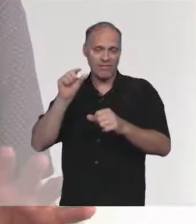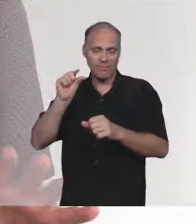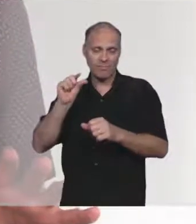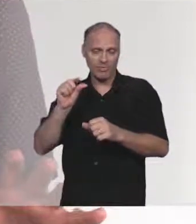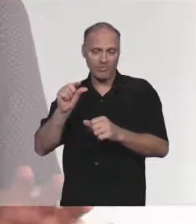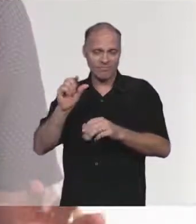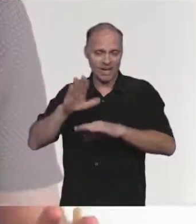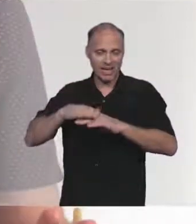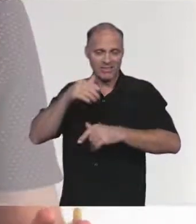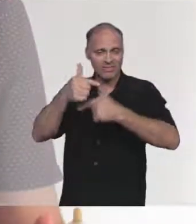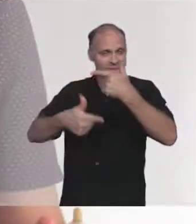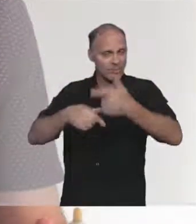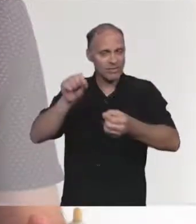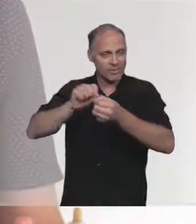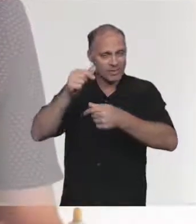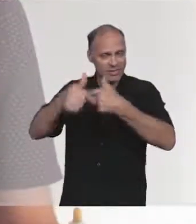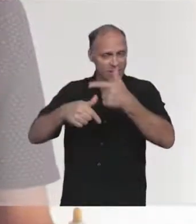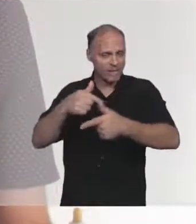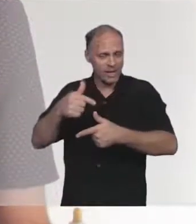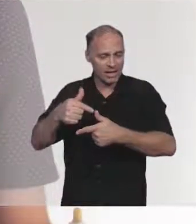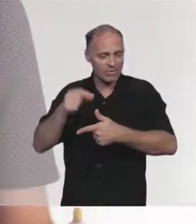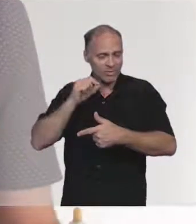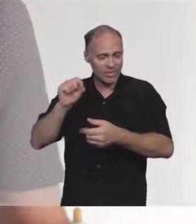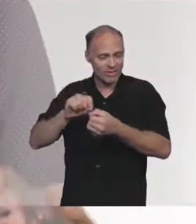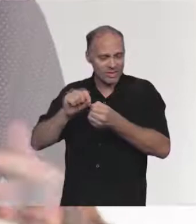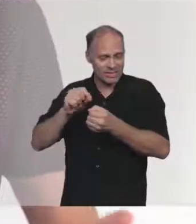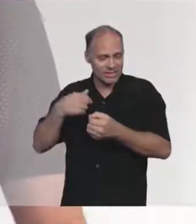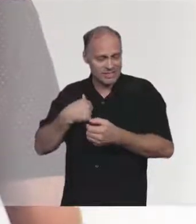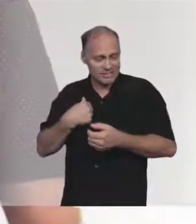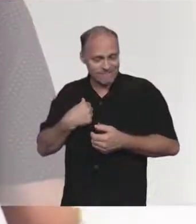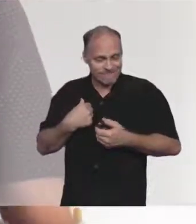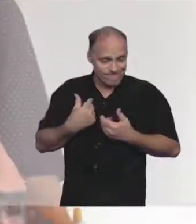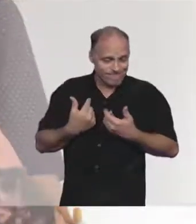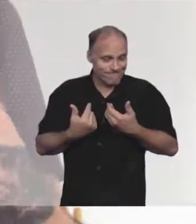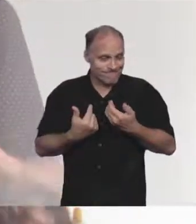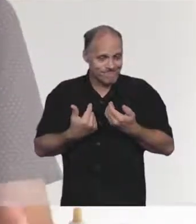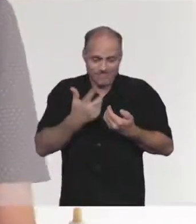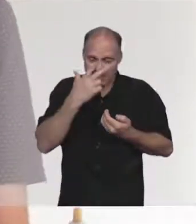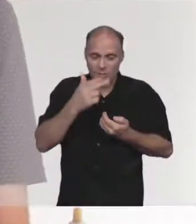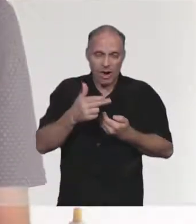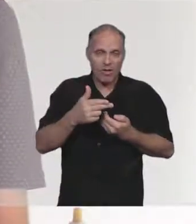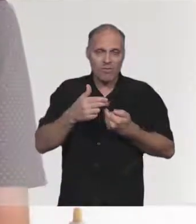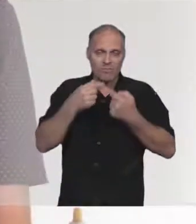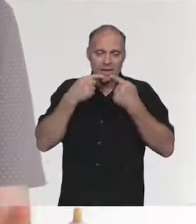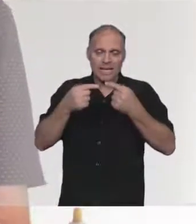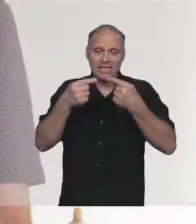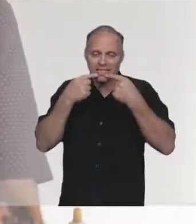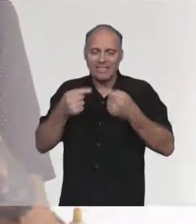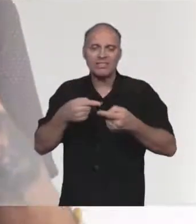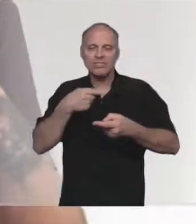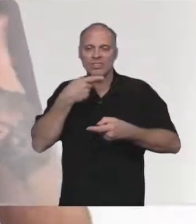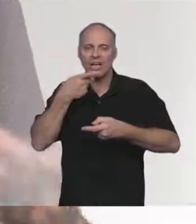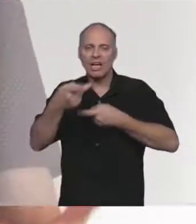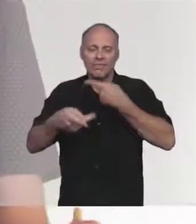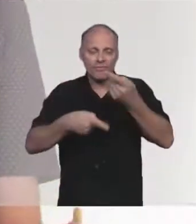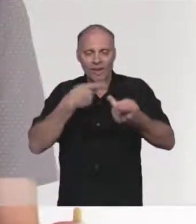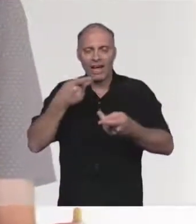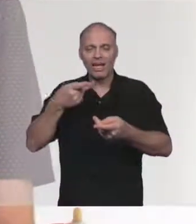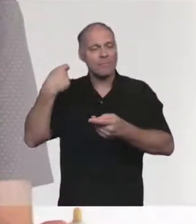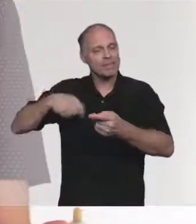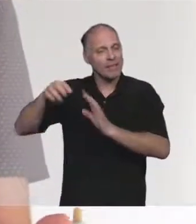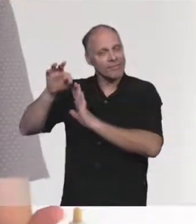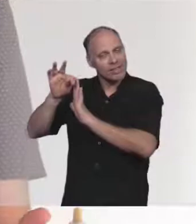estava mergulhando no trabalho que me levava para uma retórica. Eu precisava de muito